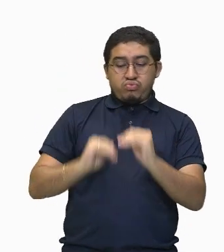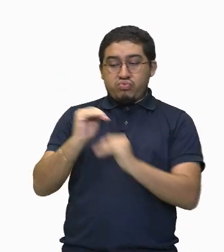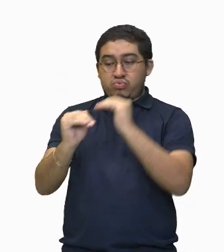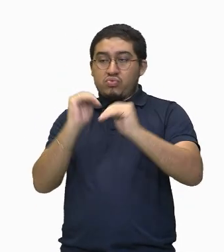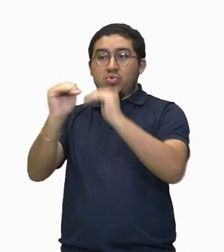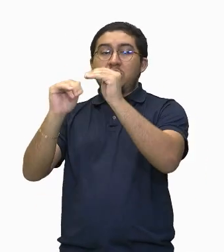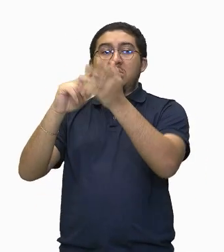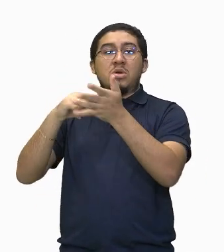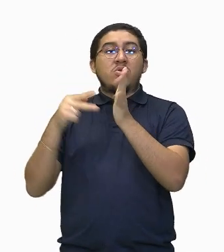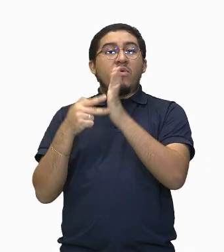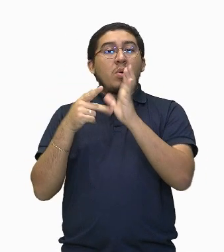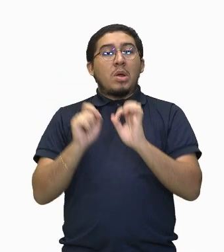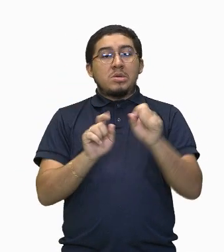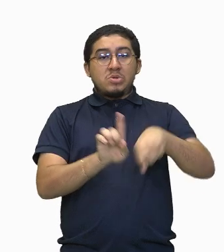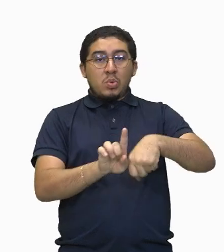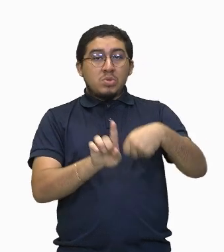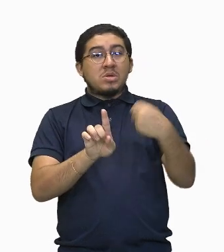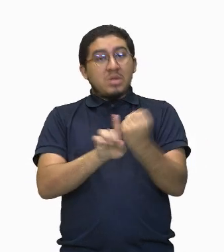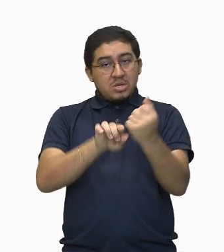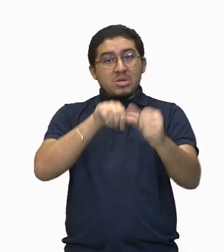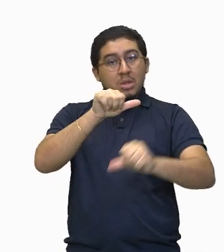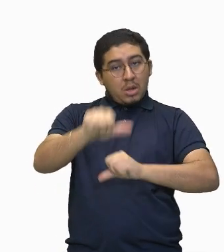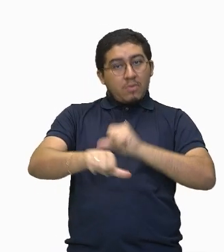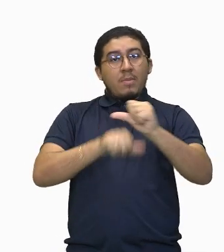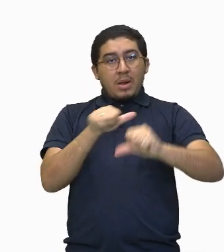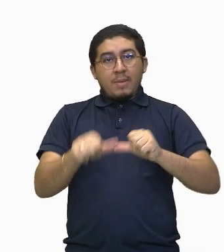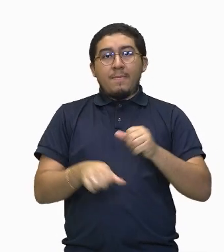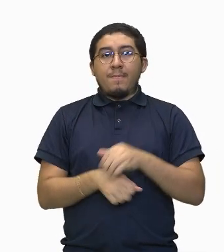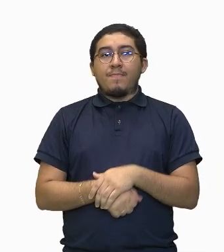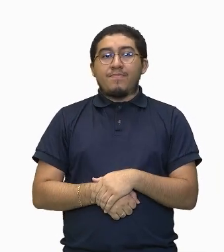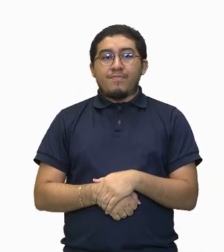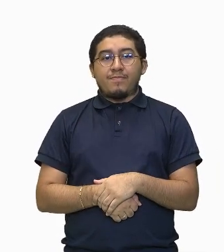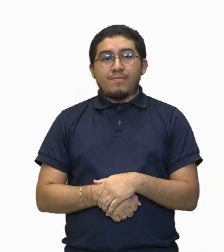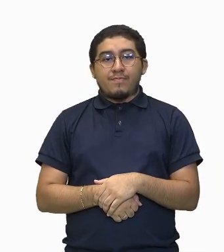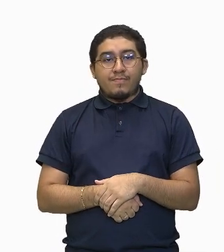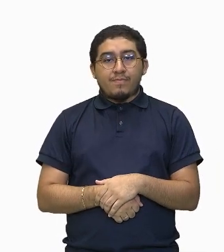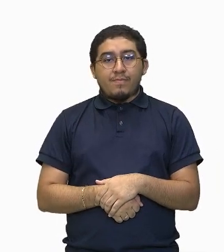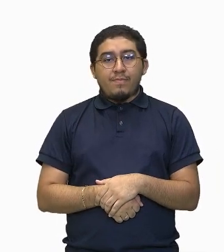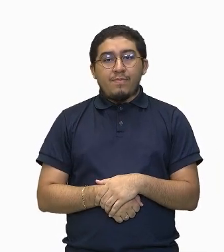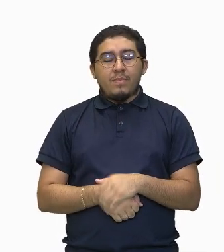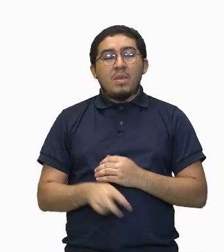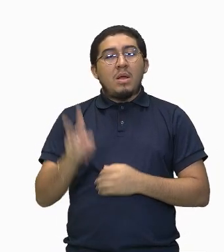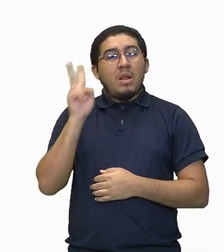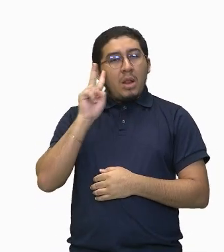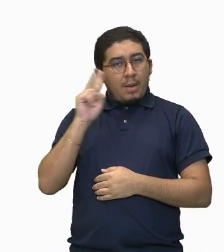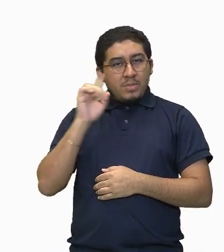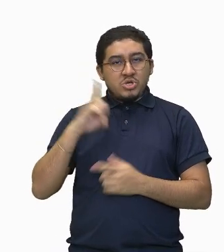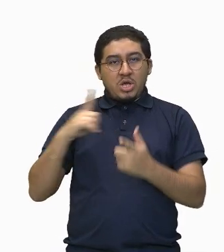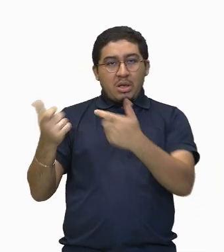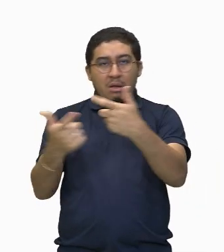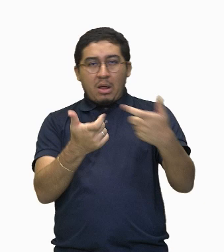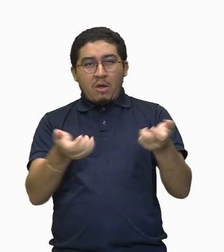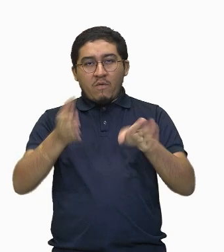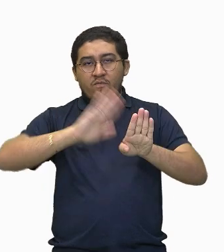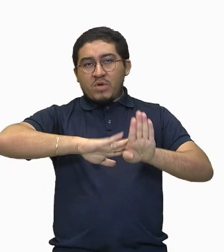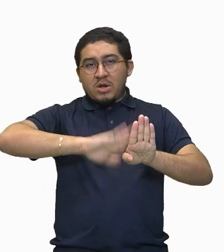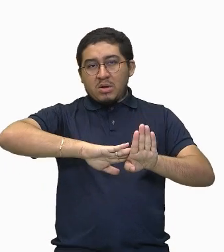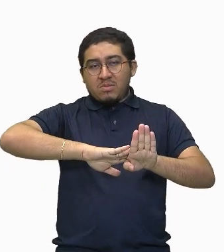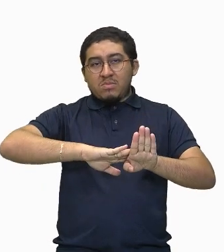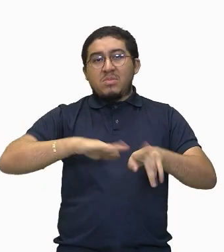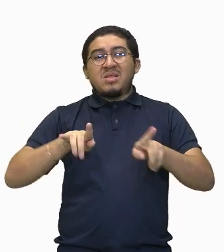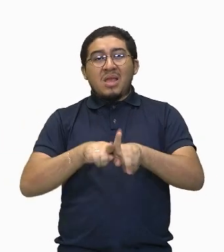a sociedade. Lembra lá que a gente estava comentando da Guerra Fria? E aí a gente vai ter a